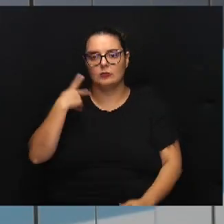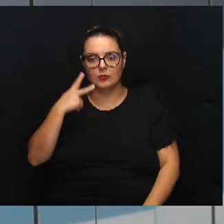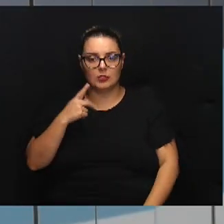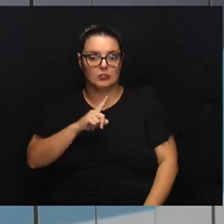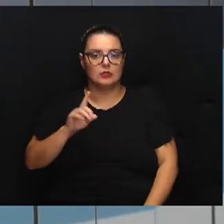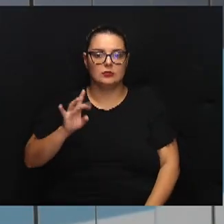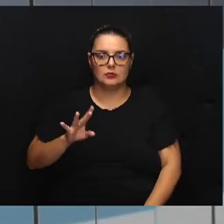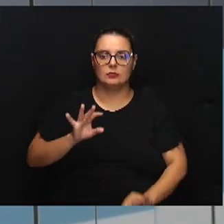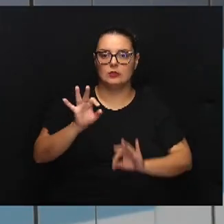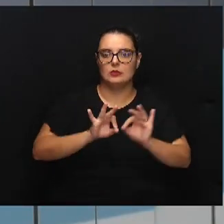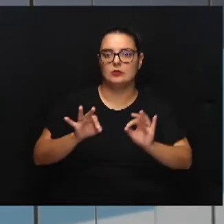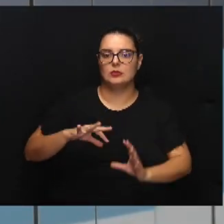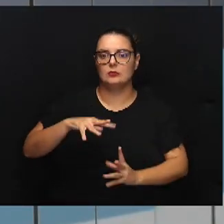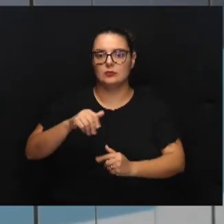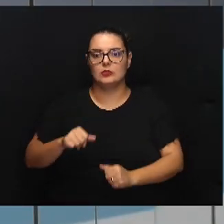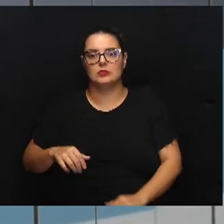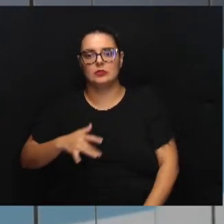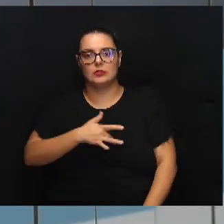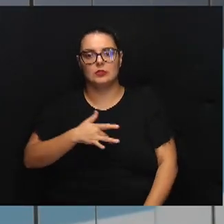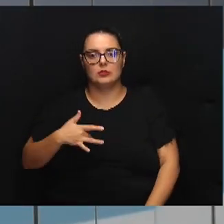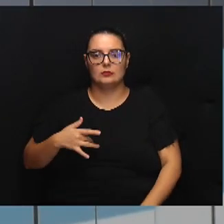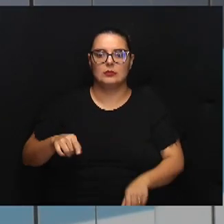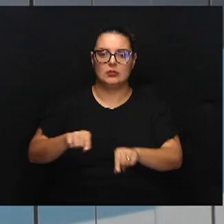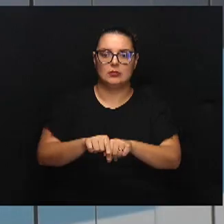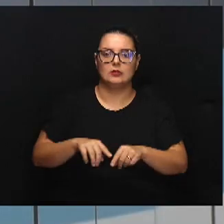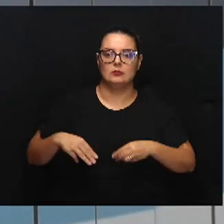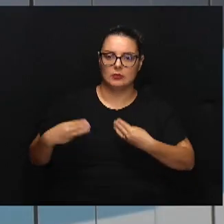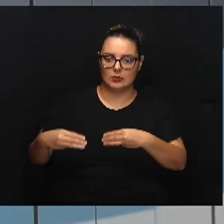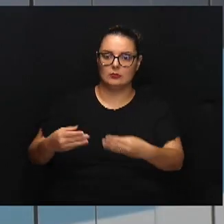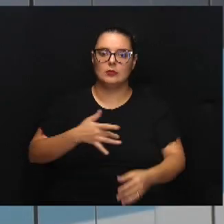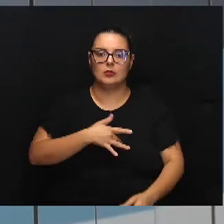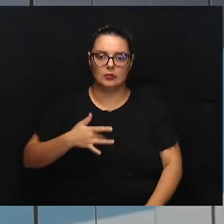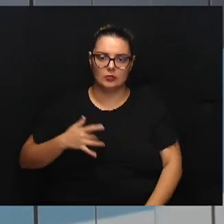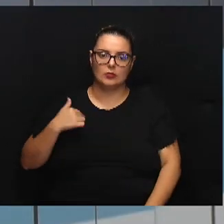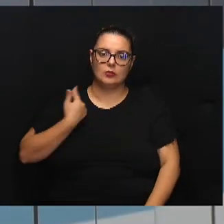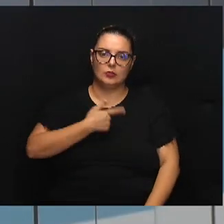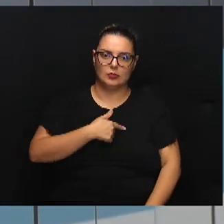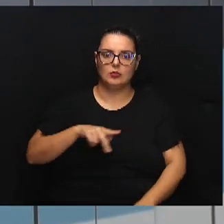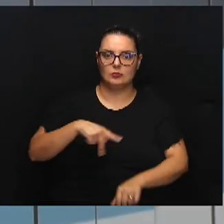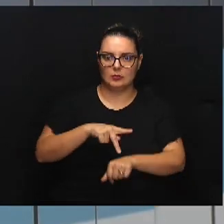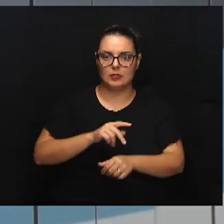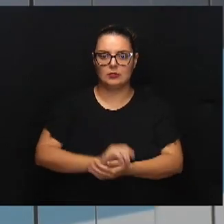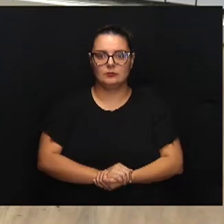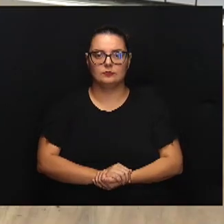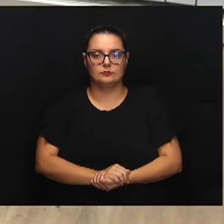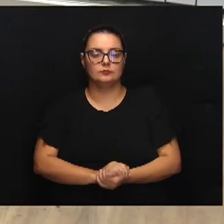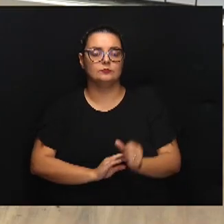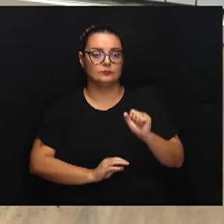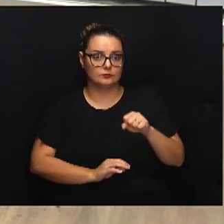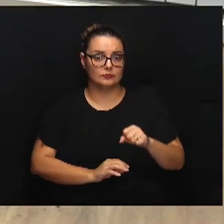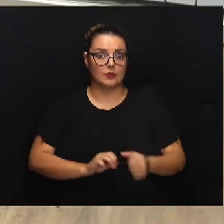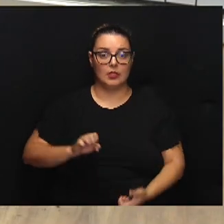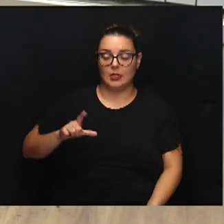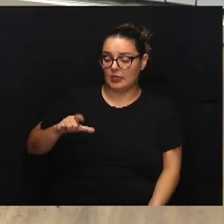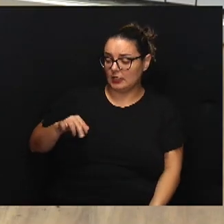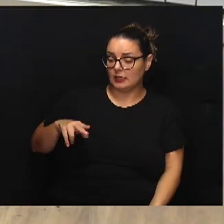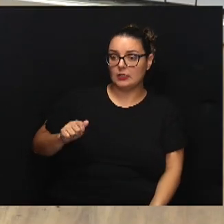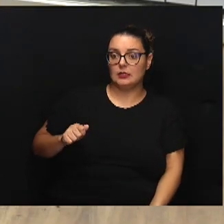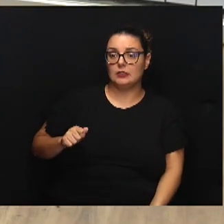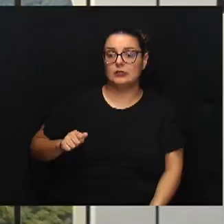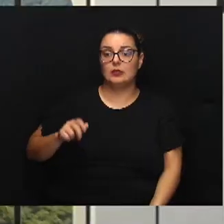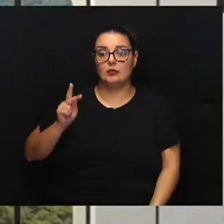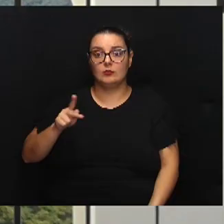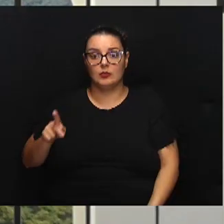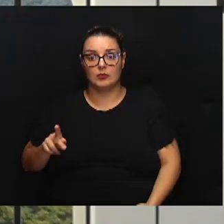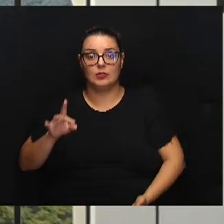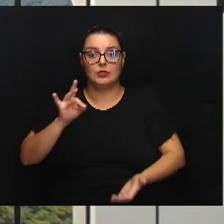só pela Organização Mundial de Saúde, mas também pelo Ministério da Saúde aqui no nosso país. Eliana Martorano Amaral, professora